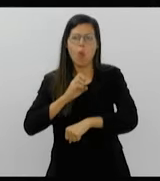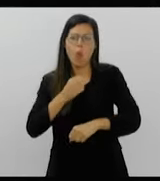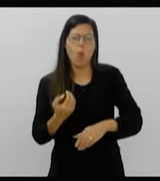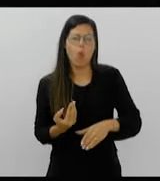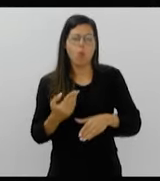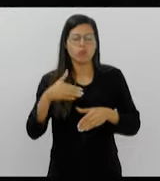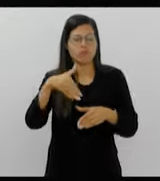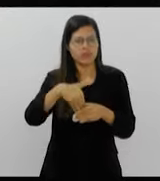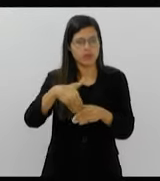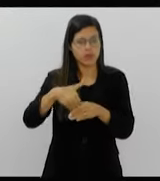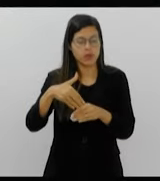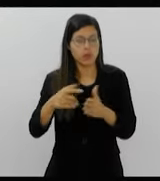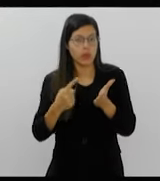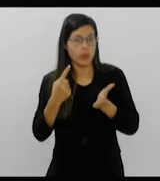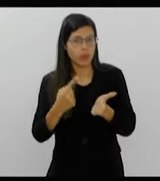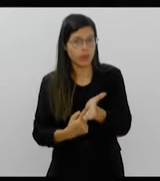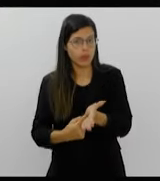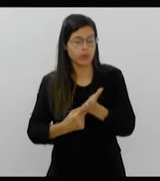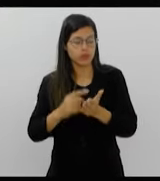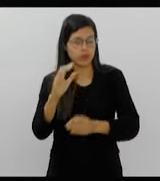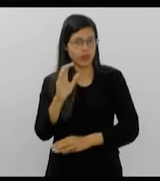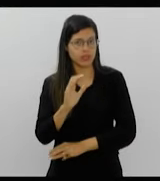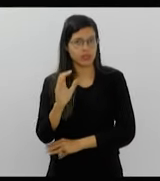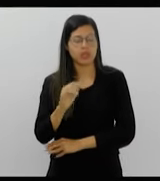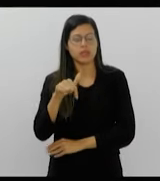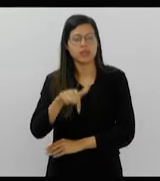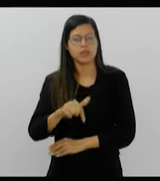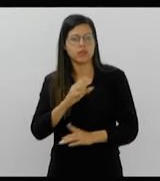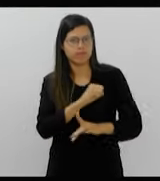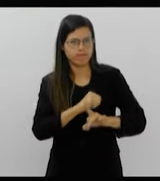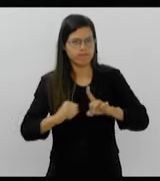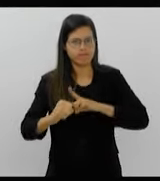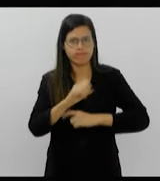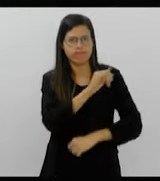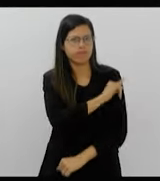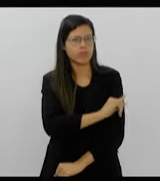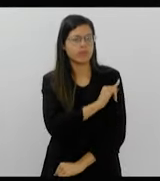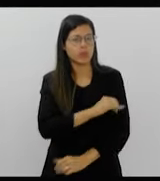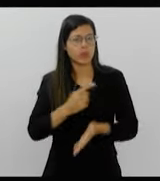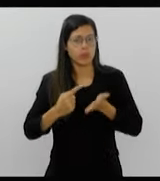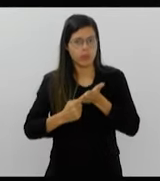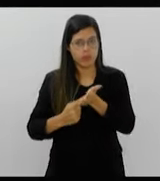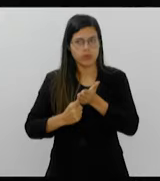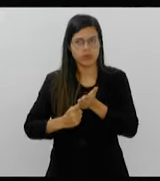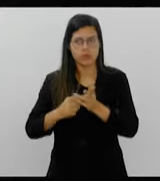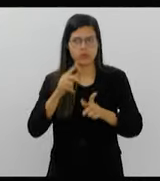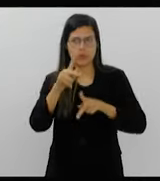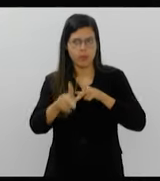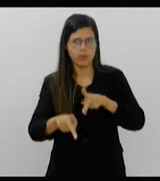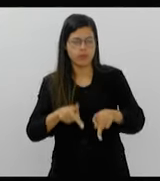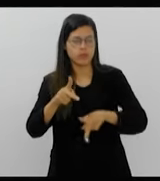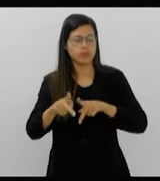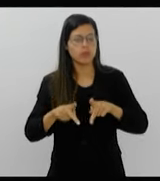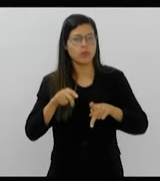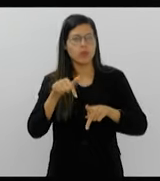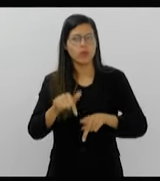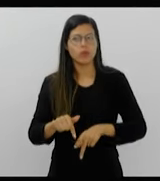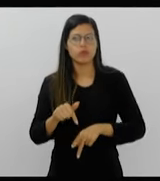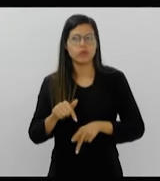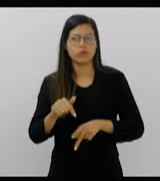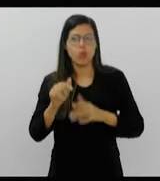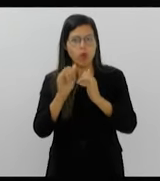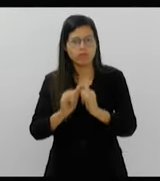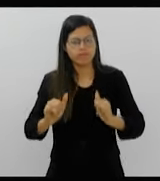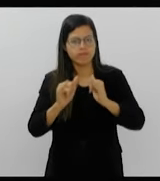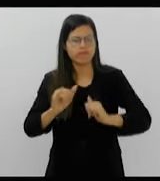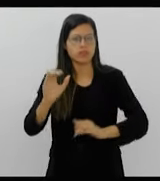O compromisso com a ciência, o compromisso com a sociedade fluminense, o compromisso com a popularização da ciência é o